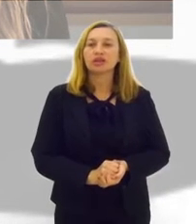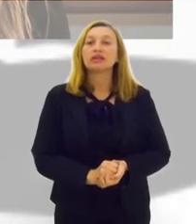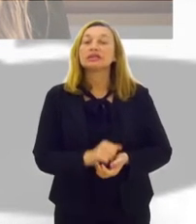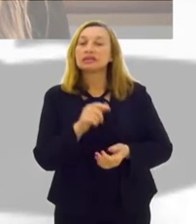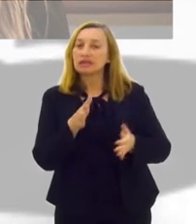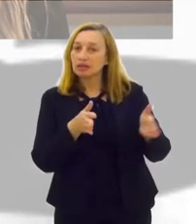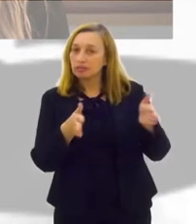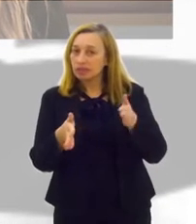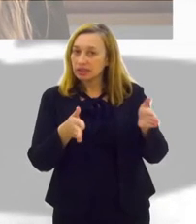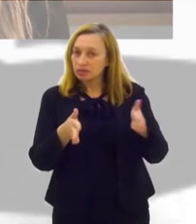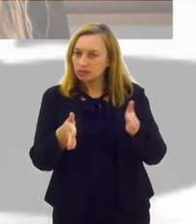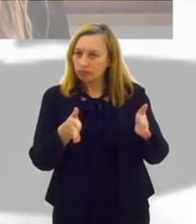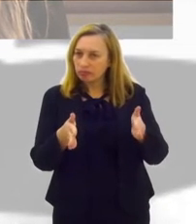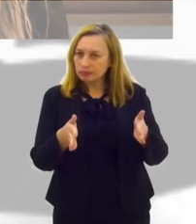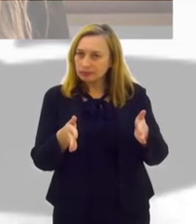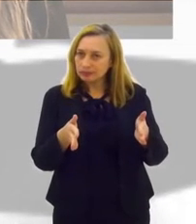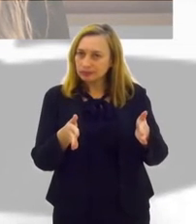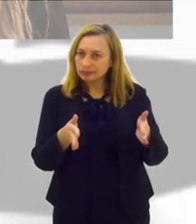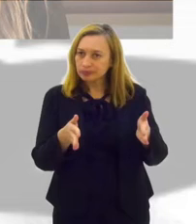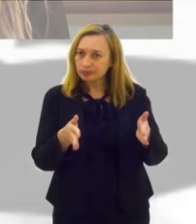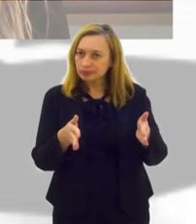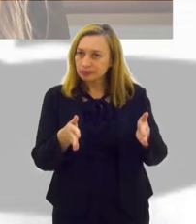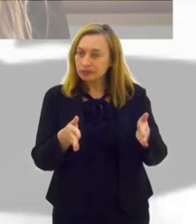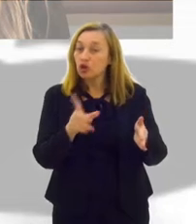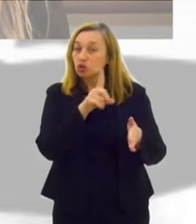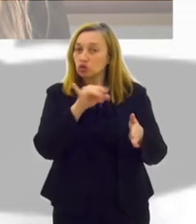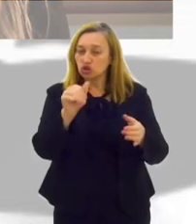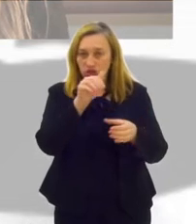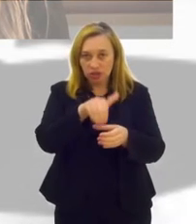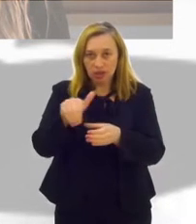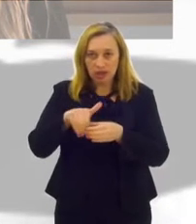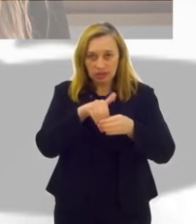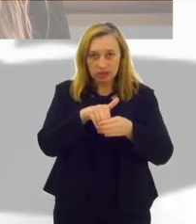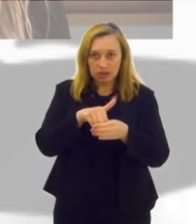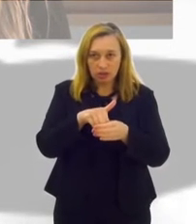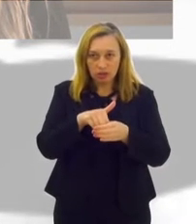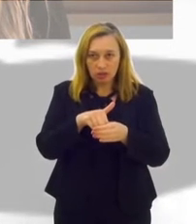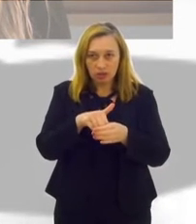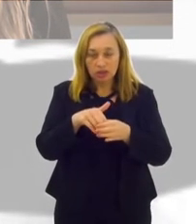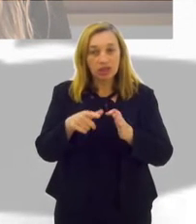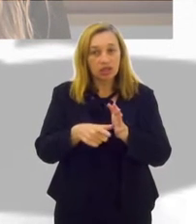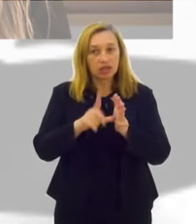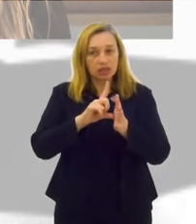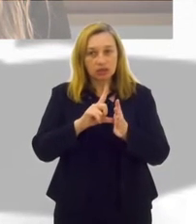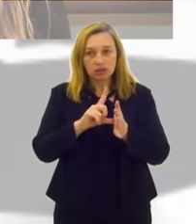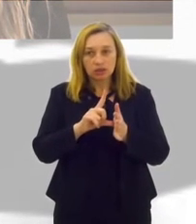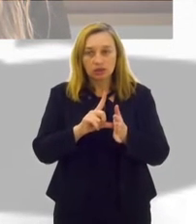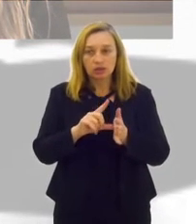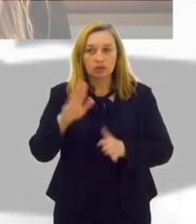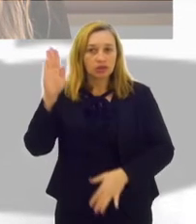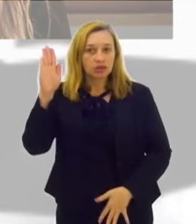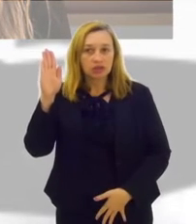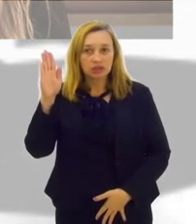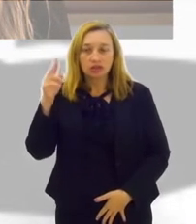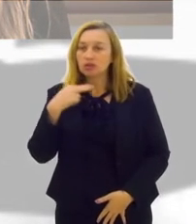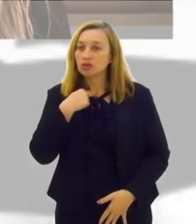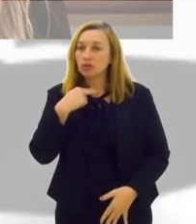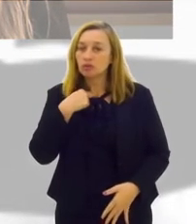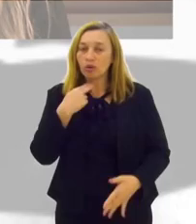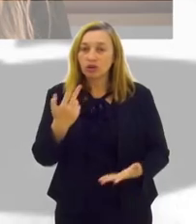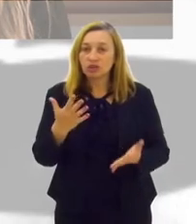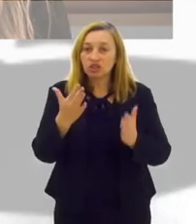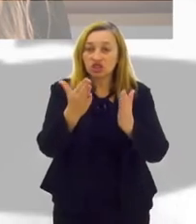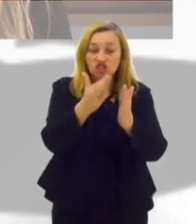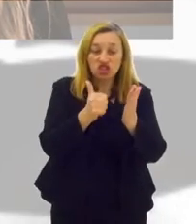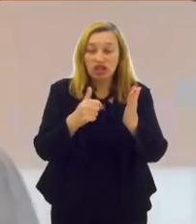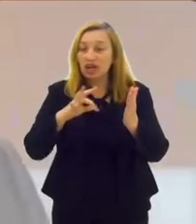que naquele período do dia da eleição e no dia anterior, o candidato não tenha o ônus de remover